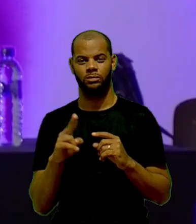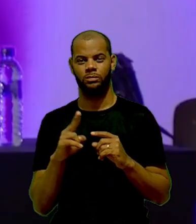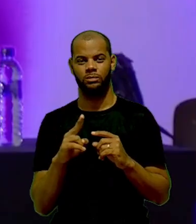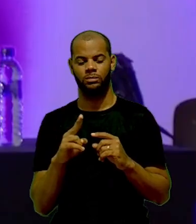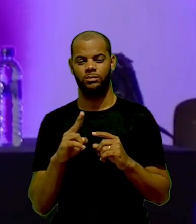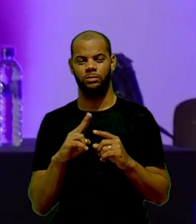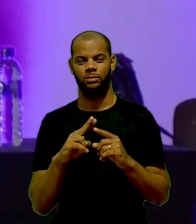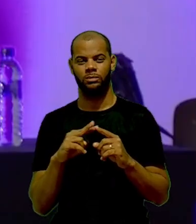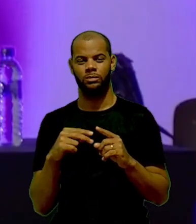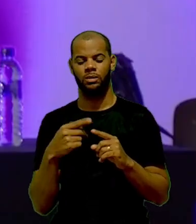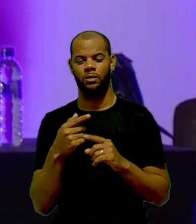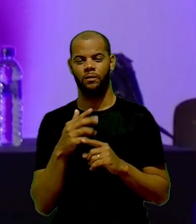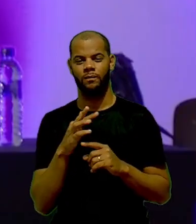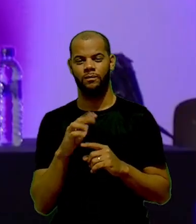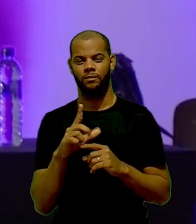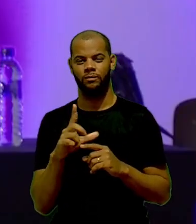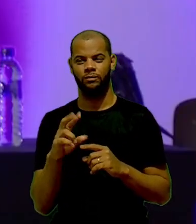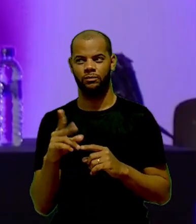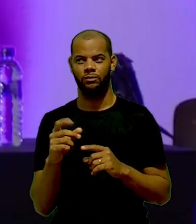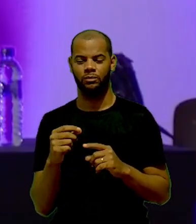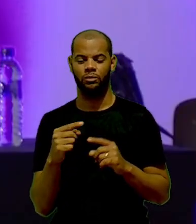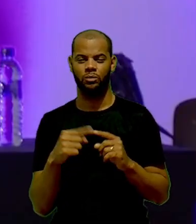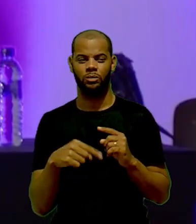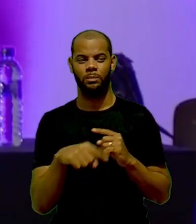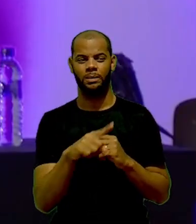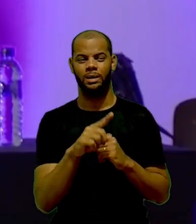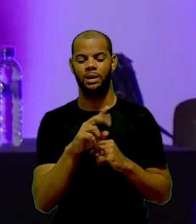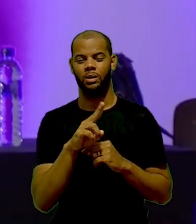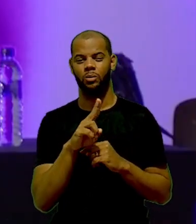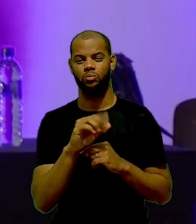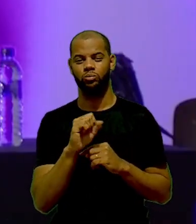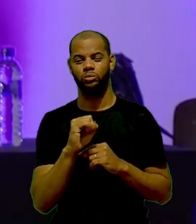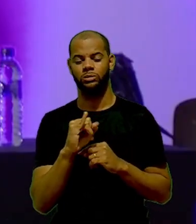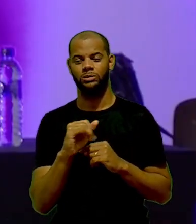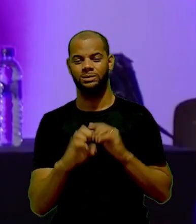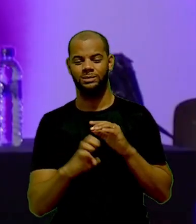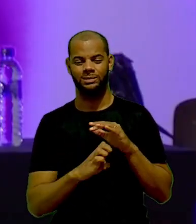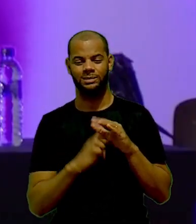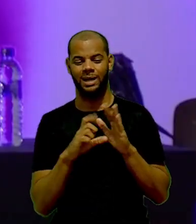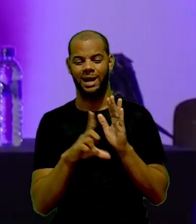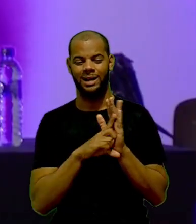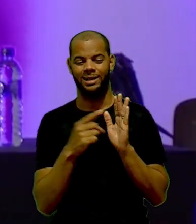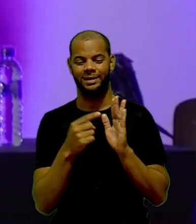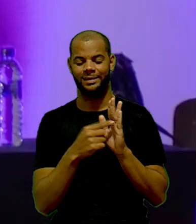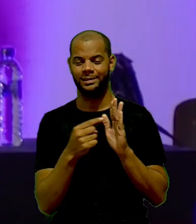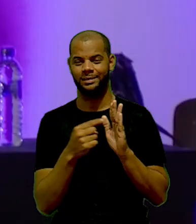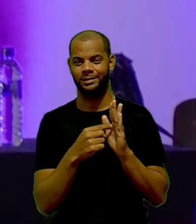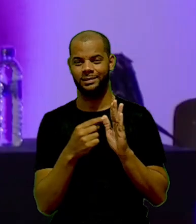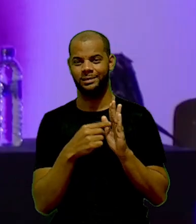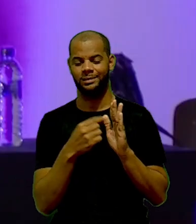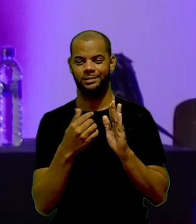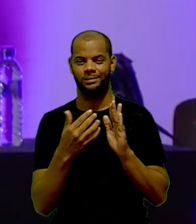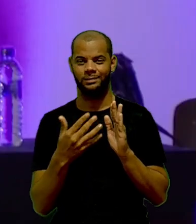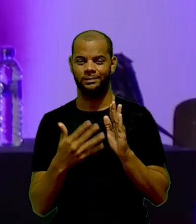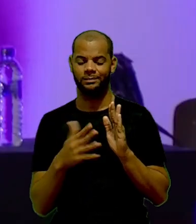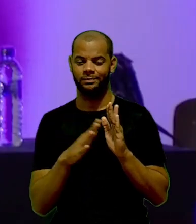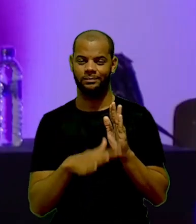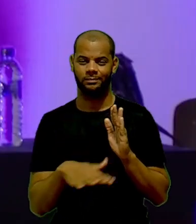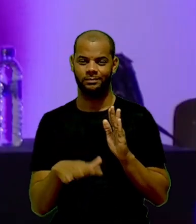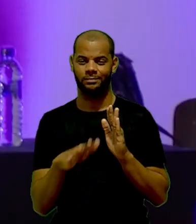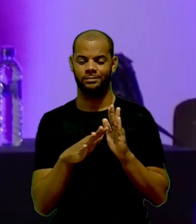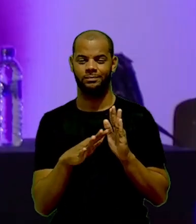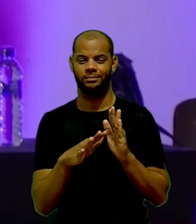iria ter um fluxo para a concessionária. E essa lei permitiu que esse fluxo energético para a concessionária